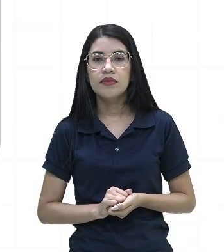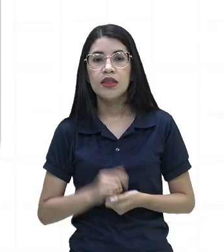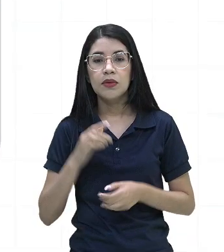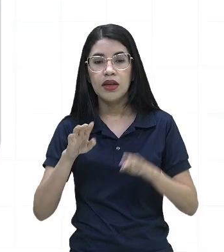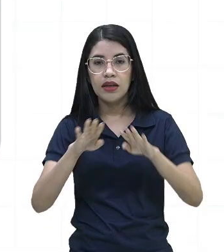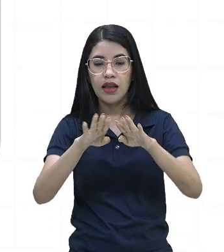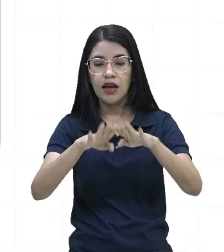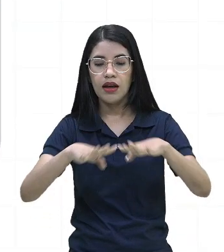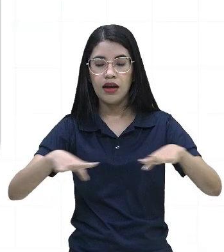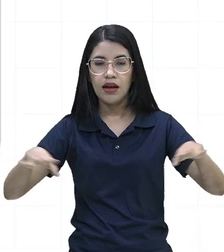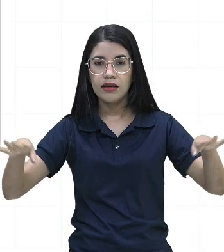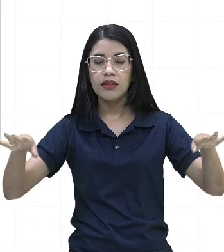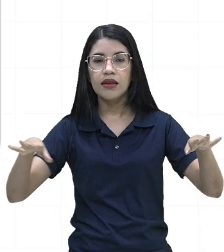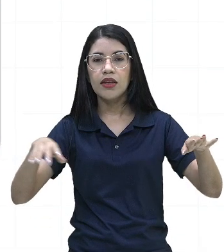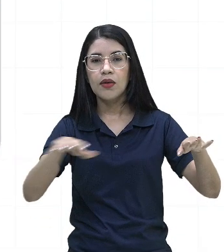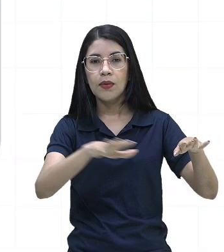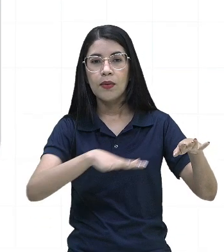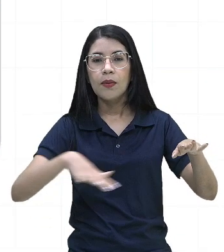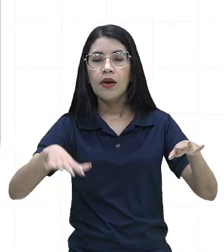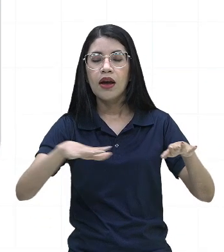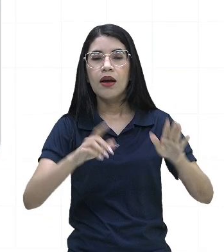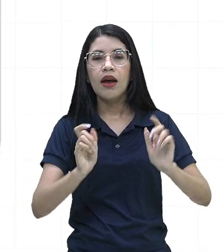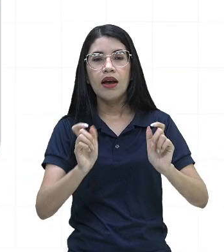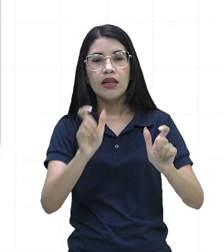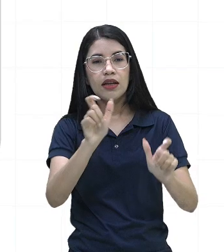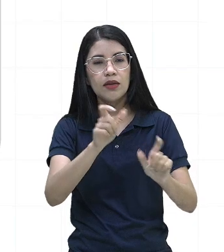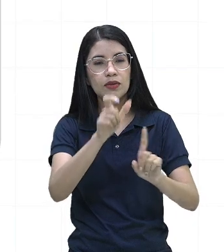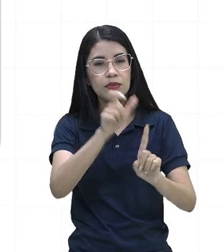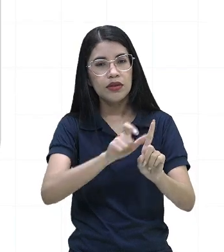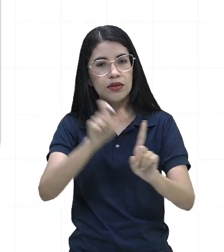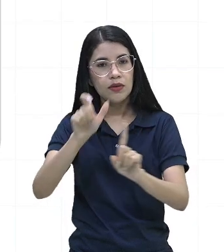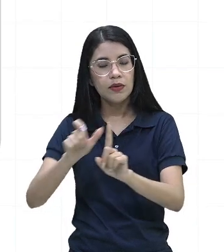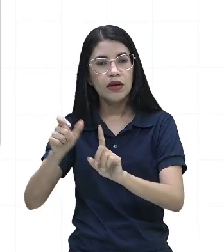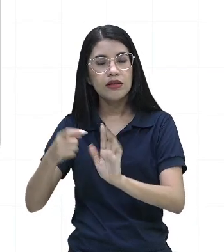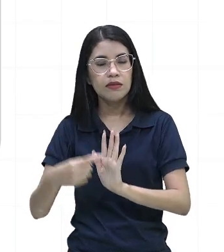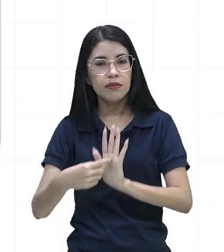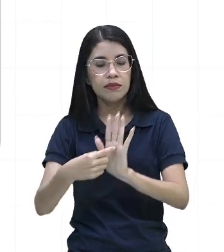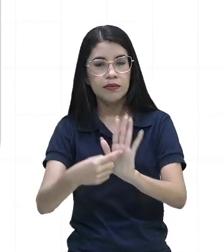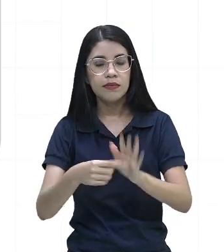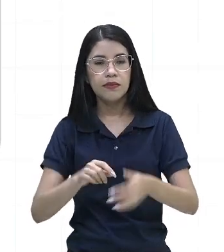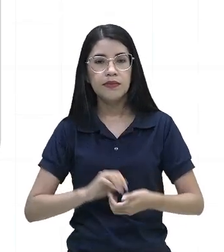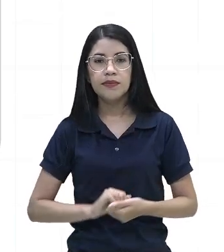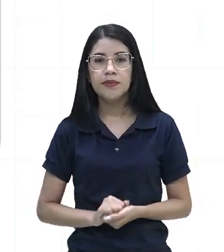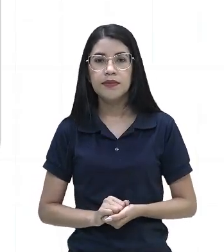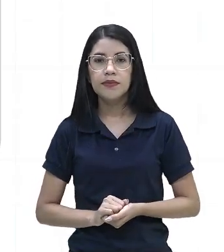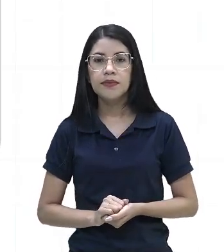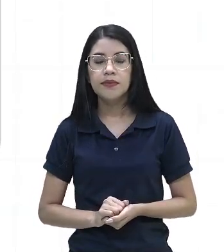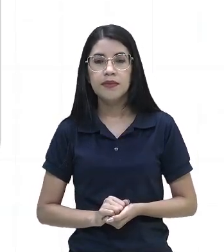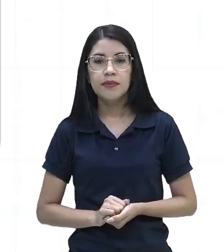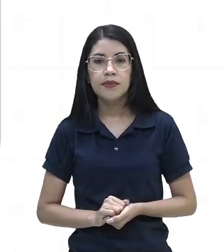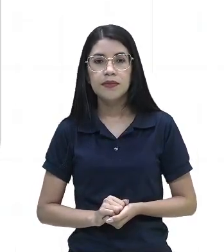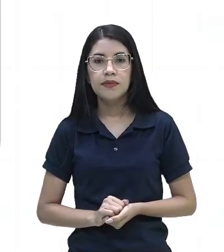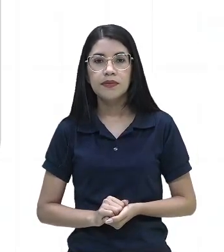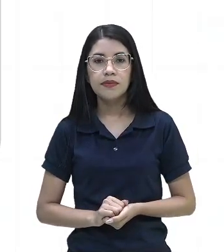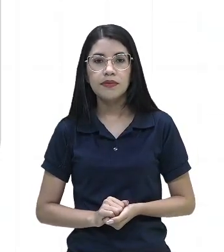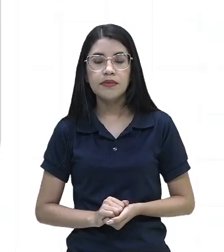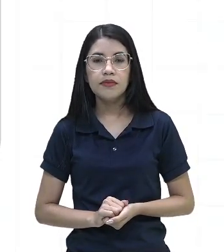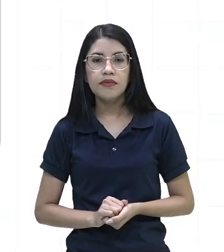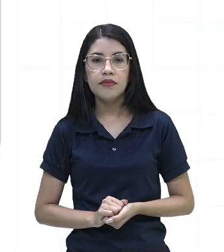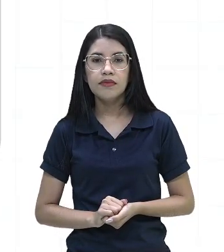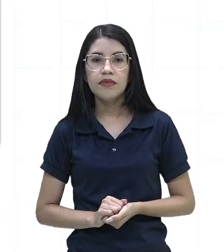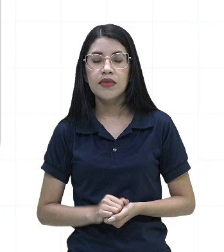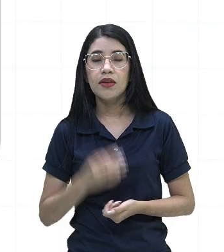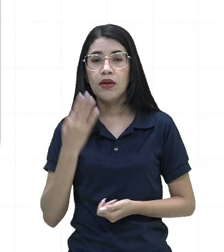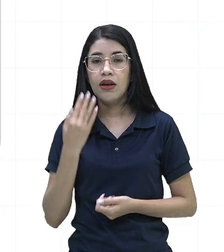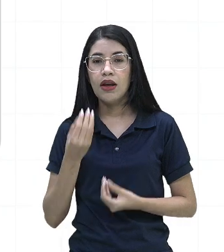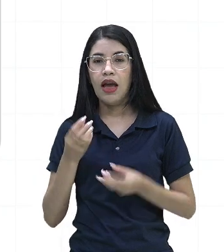auditório, né, onde vão entrar os atores. Aqui nós temos o palco, essa visão do